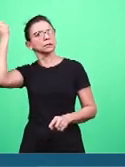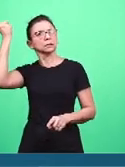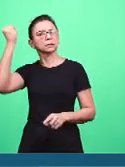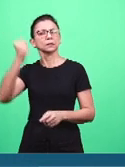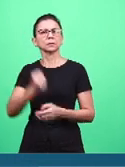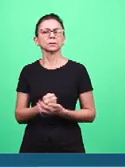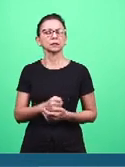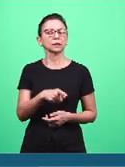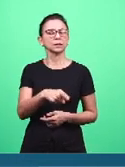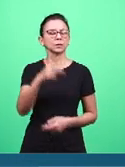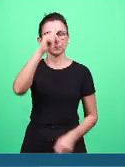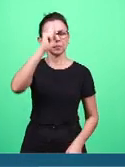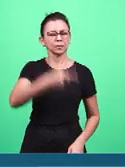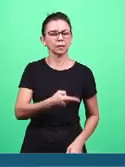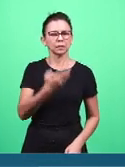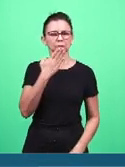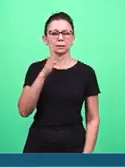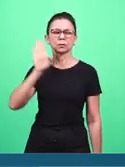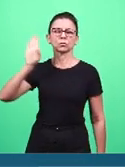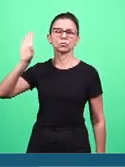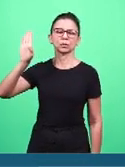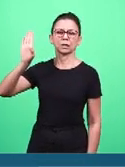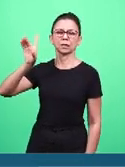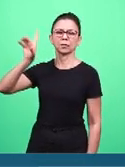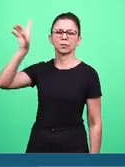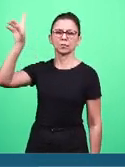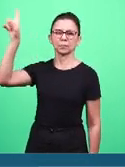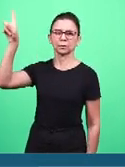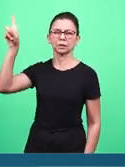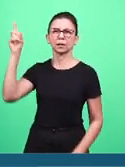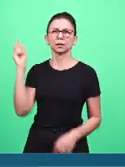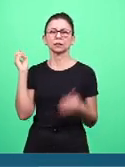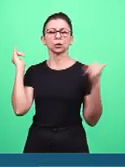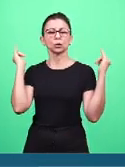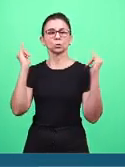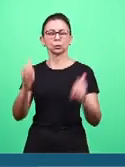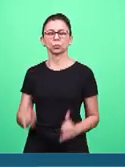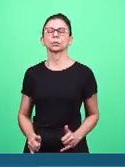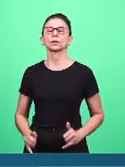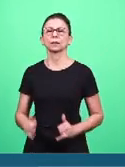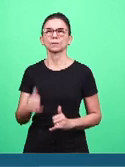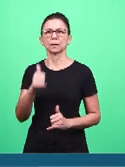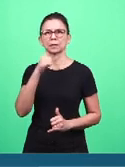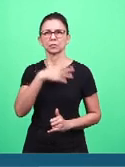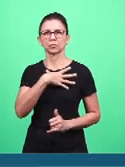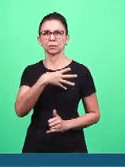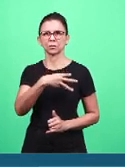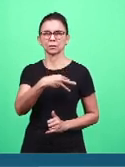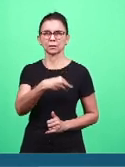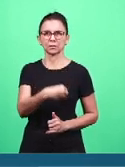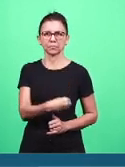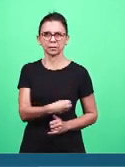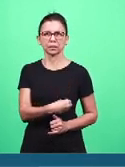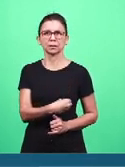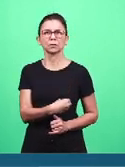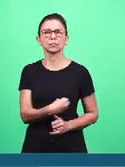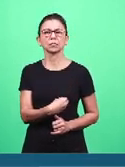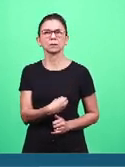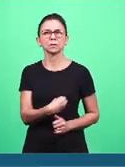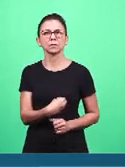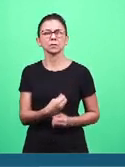feito ali, eu fiquei preocupado de não termos a segunda pergunta. Tudo bem. Então, essa é a primeira pergunta. Lendo o texto aí. Muito